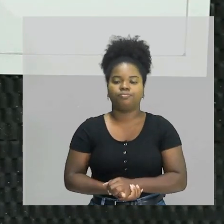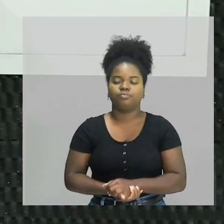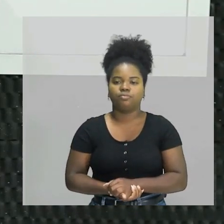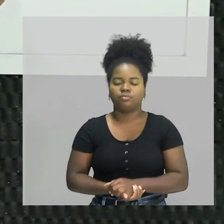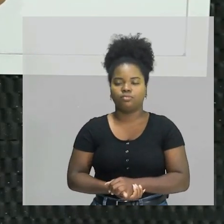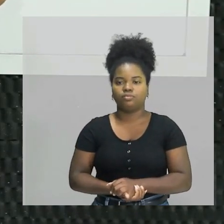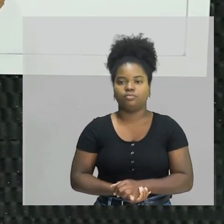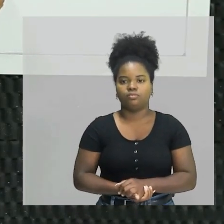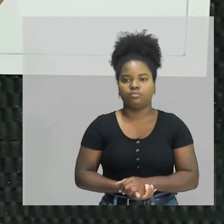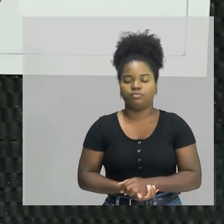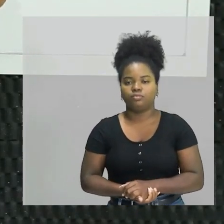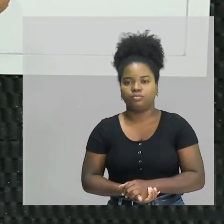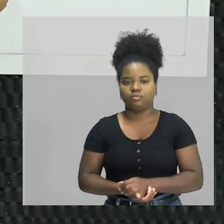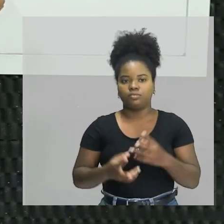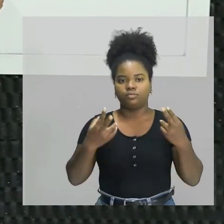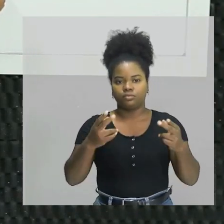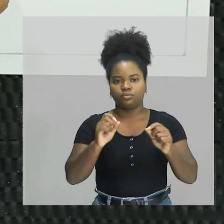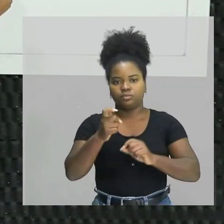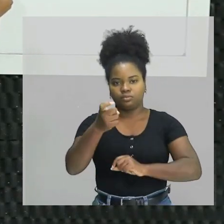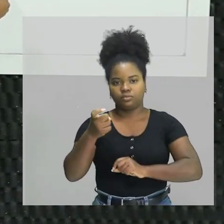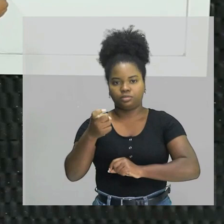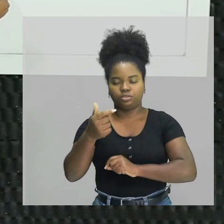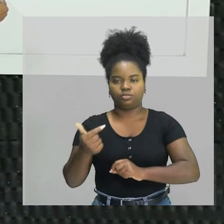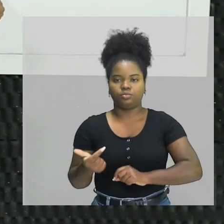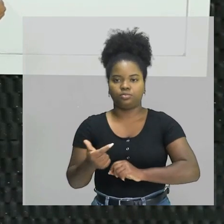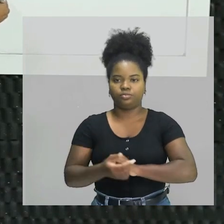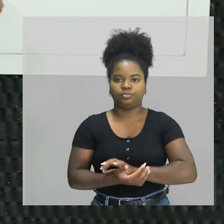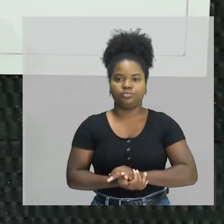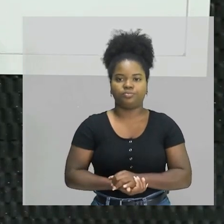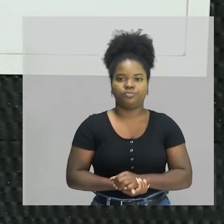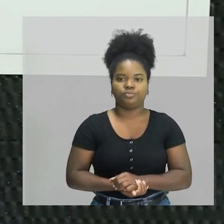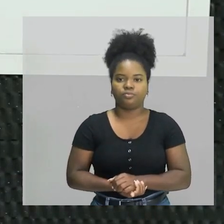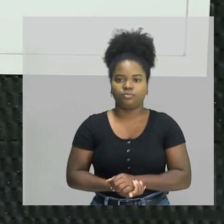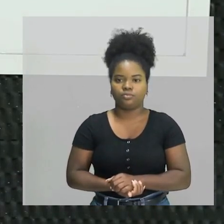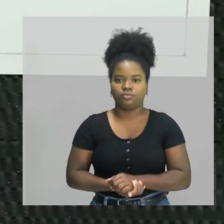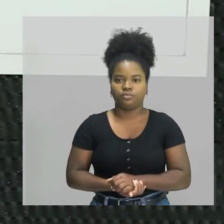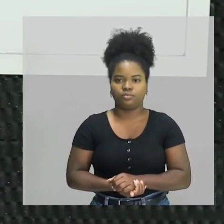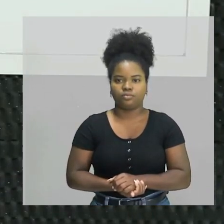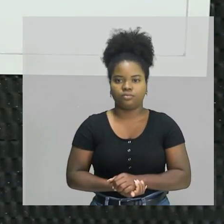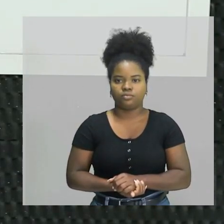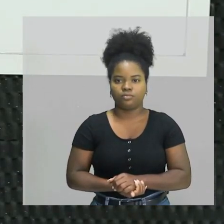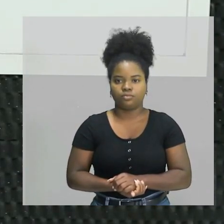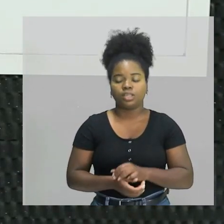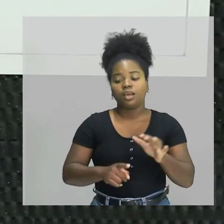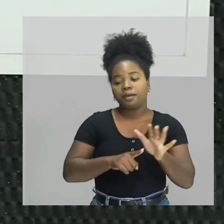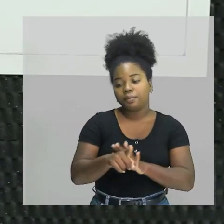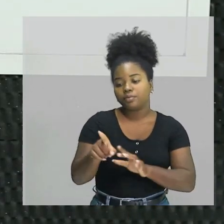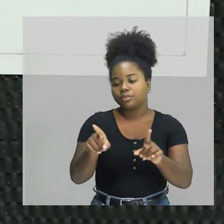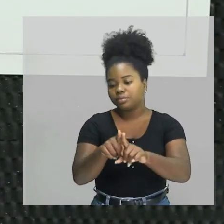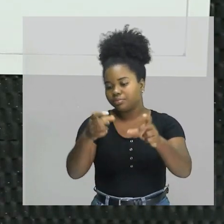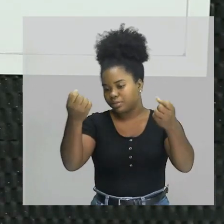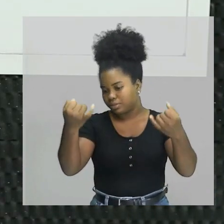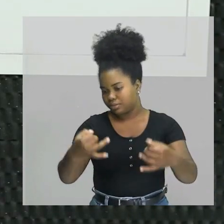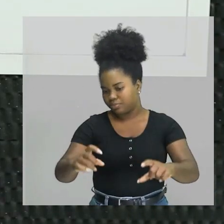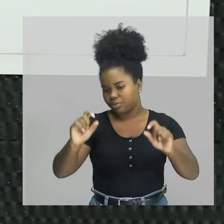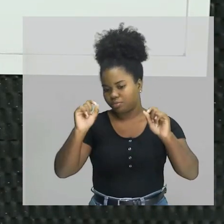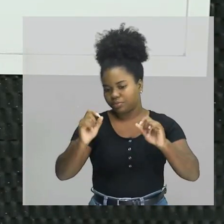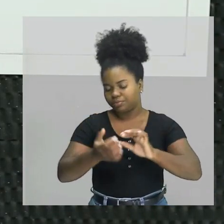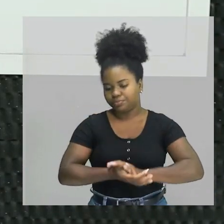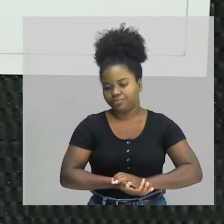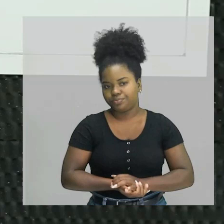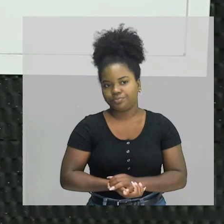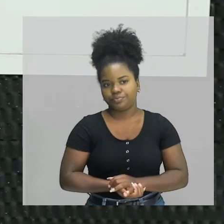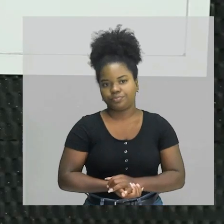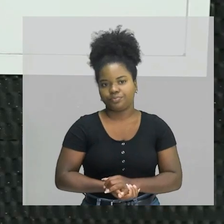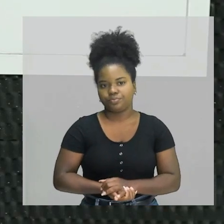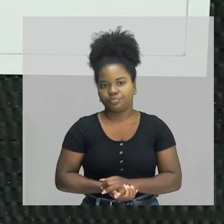Raiz de 3 sobre 3 é igual a x sobre 2. A questão pede, no enunciado,